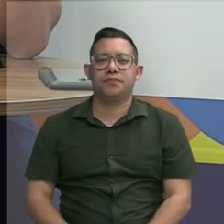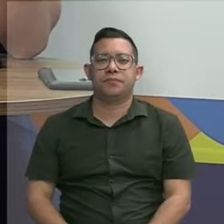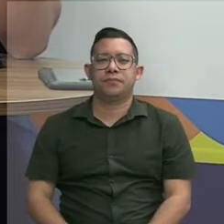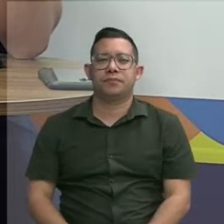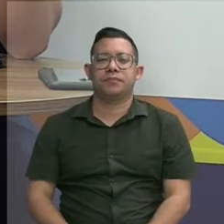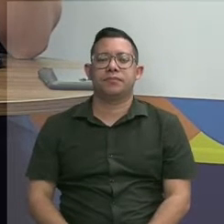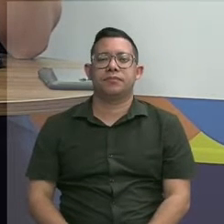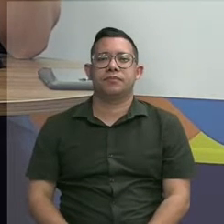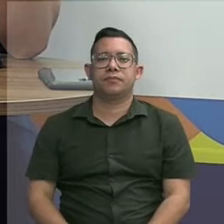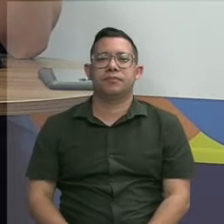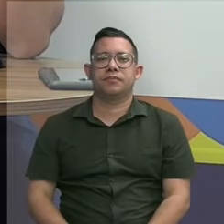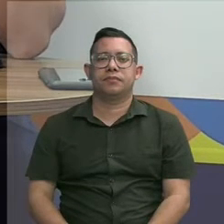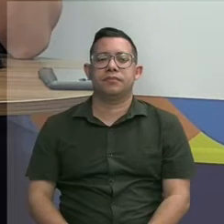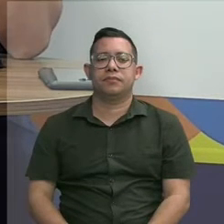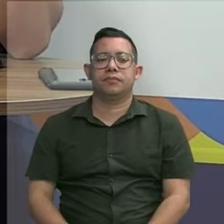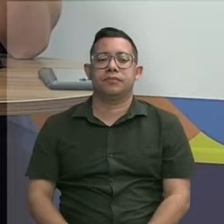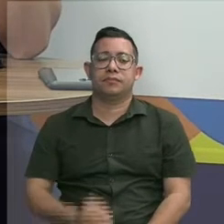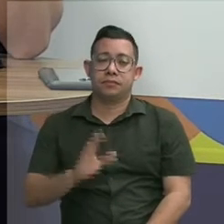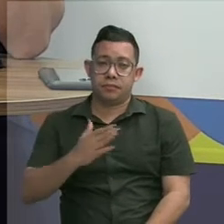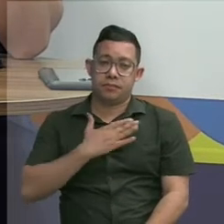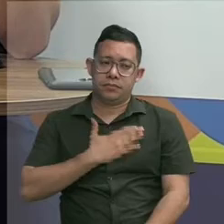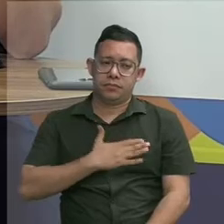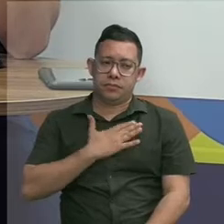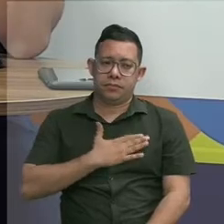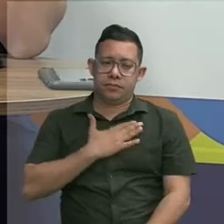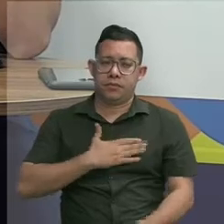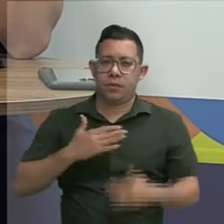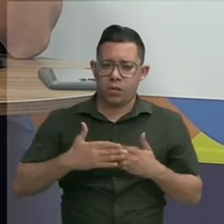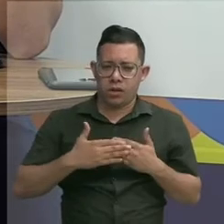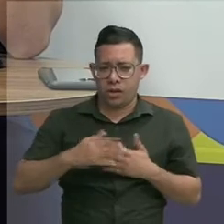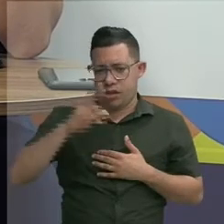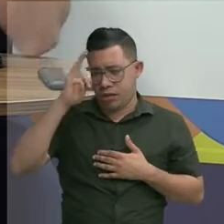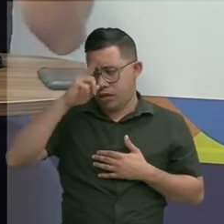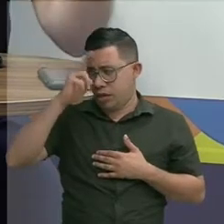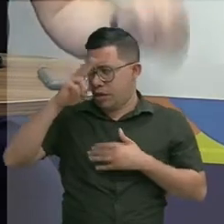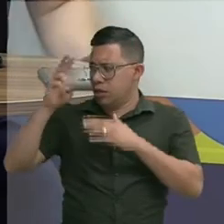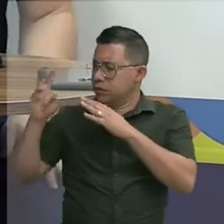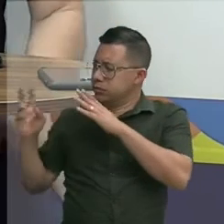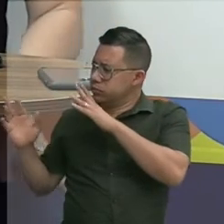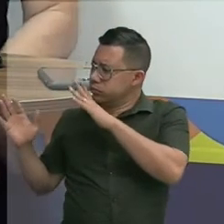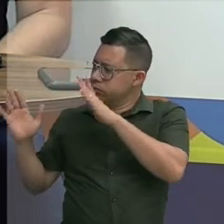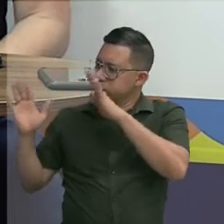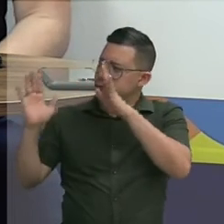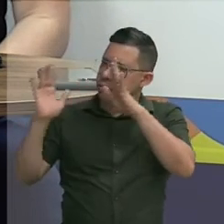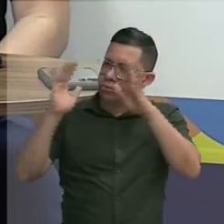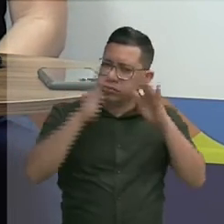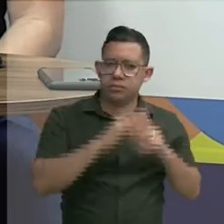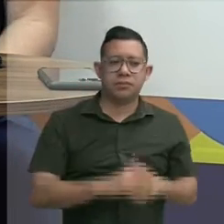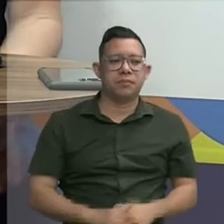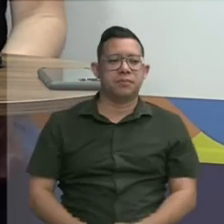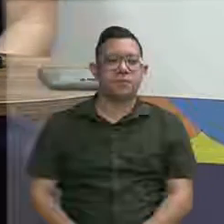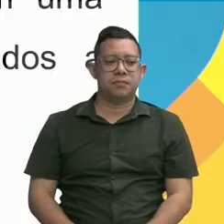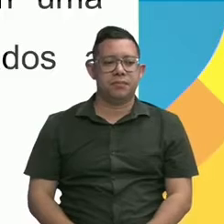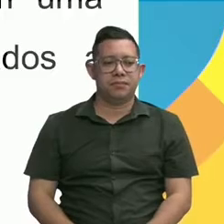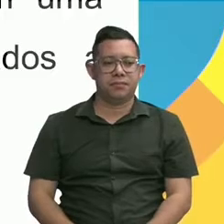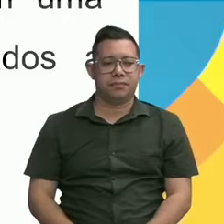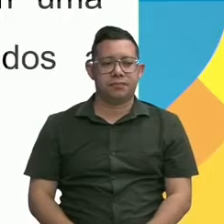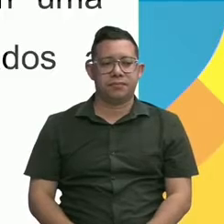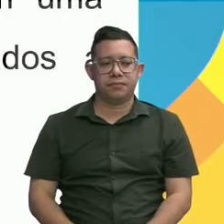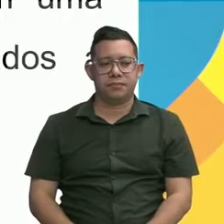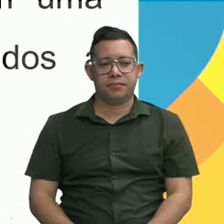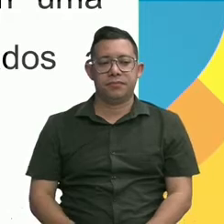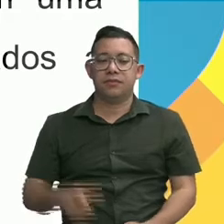tá bom antes vamos começar então com um pouco de história da matemática Então vamos lá vamos ver lá ó